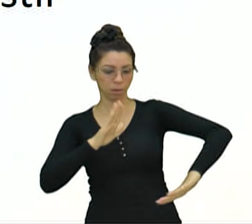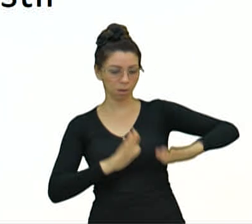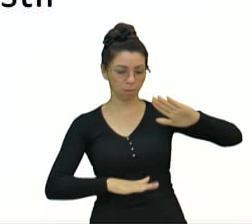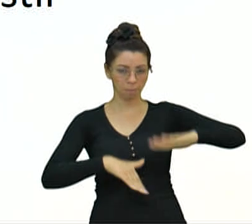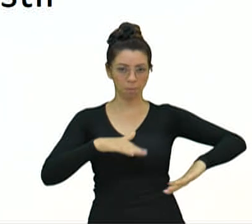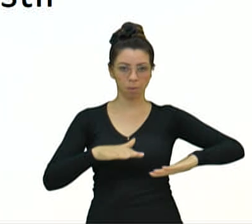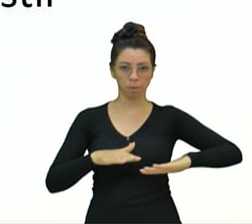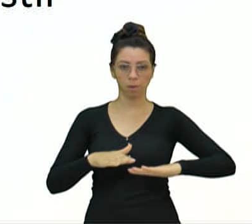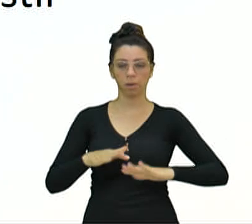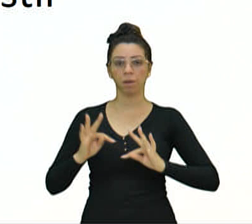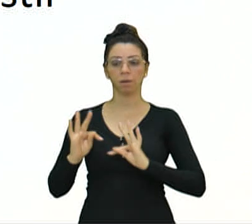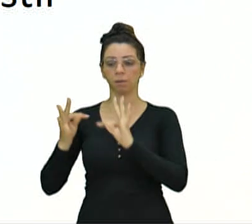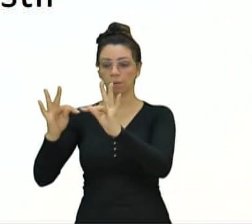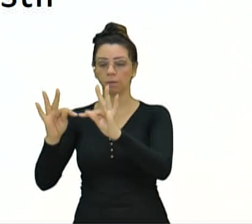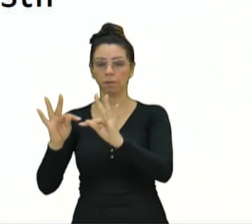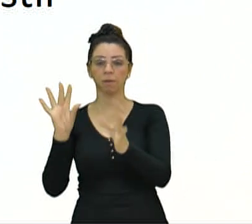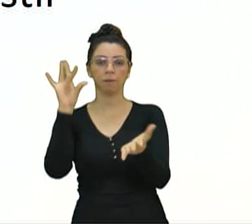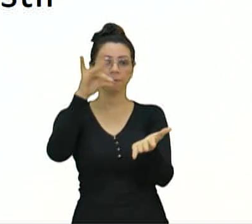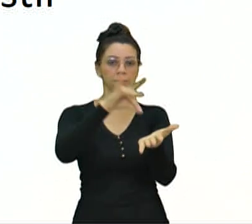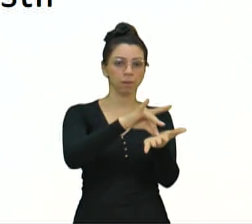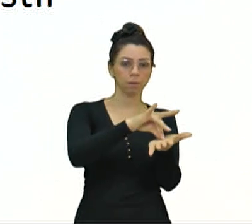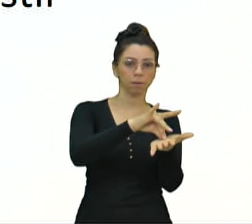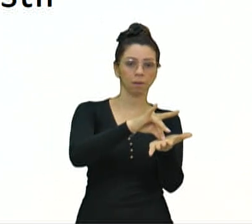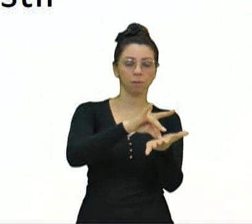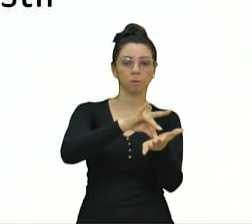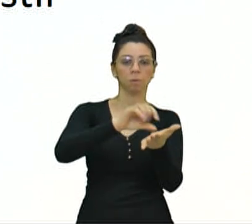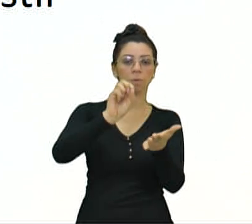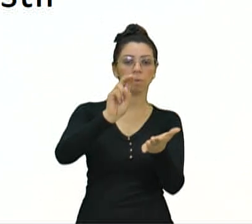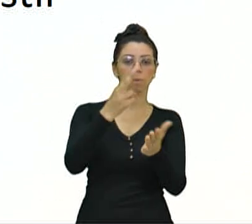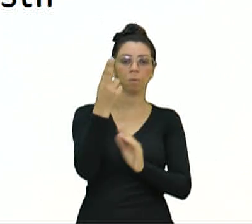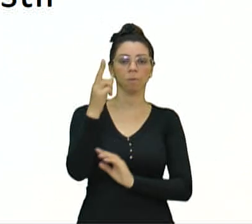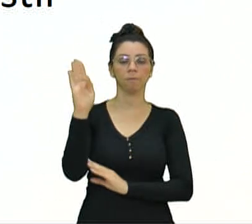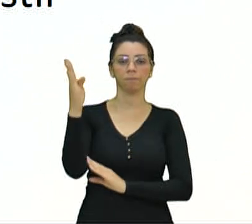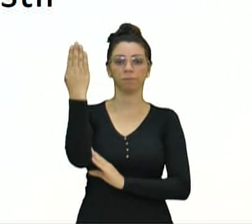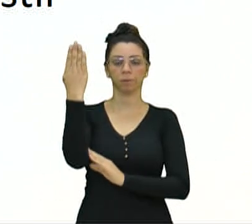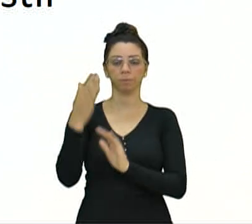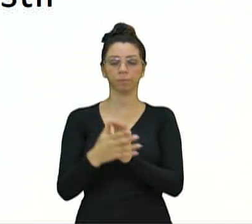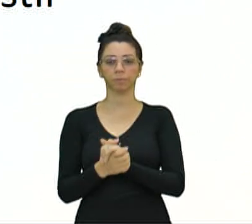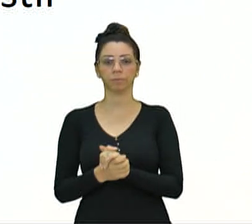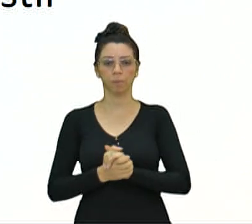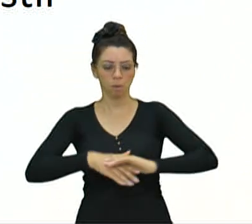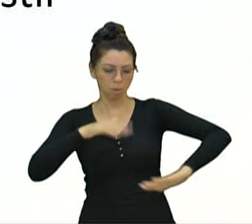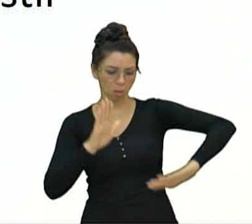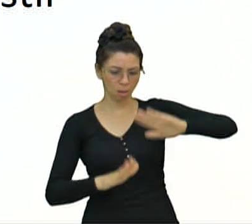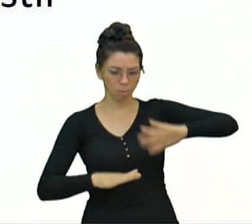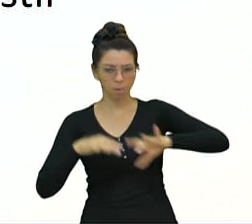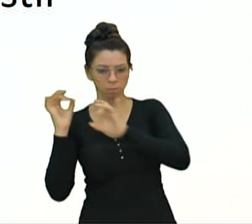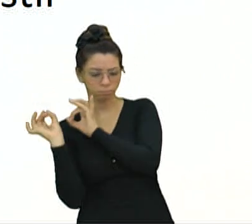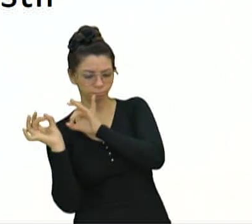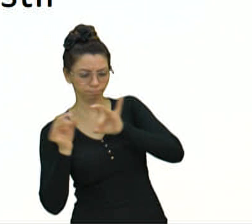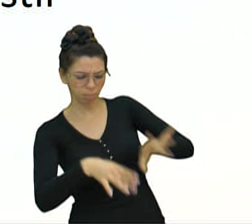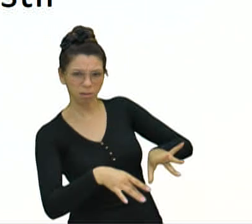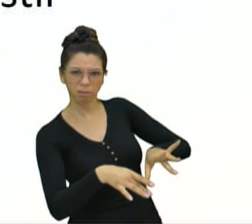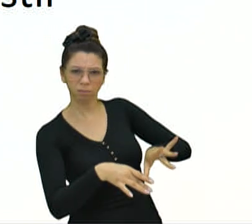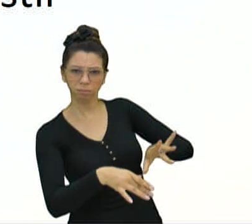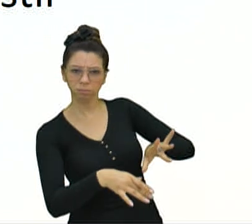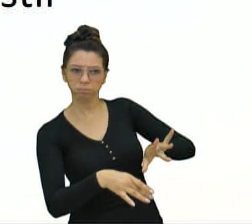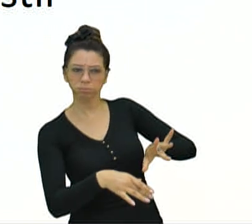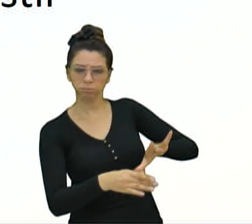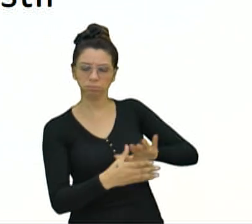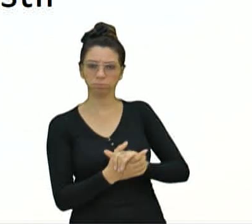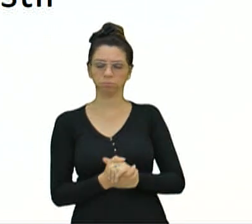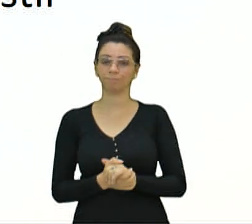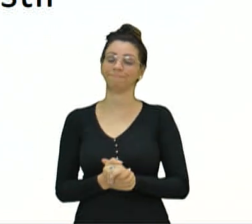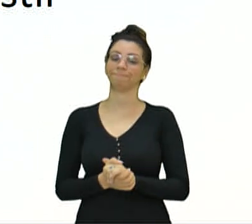verdadeiro ou falso. A tecnologia fez com que os tambores deixassem de ser usados. Será? Cada um